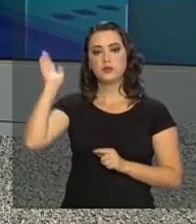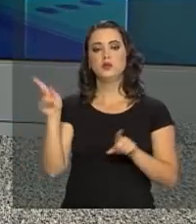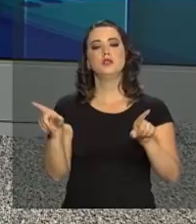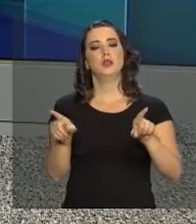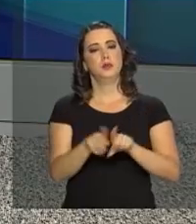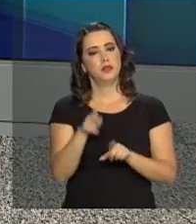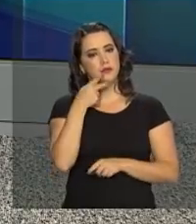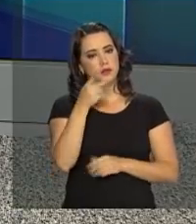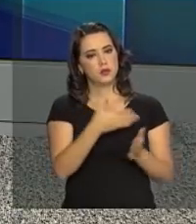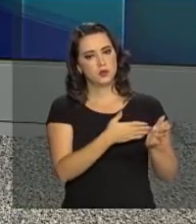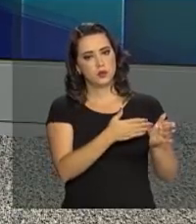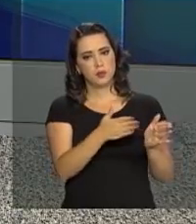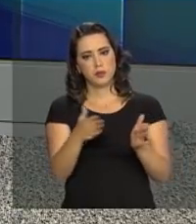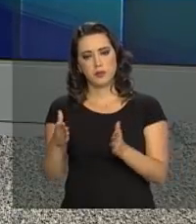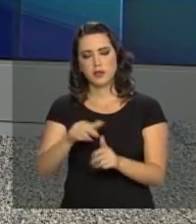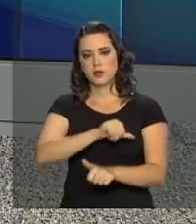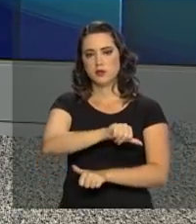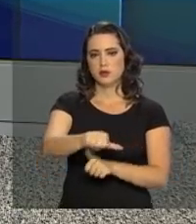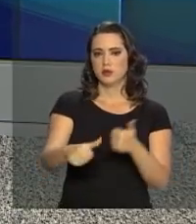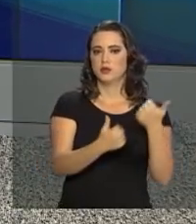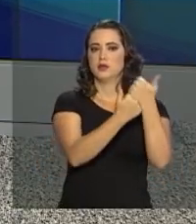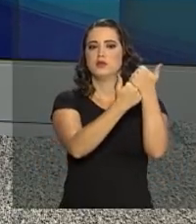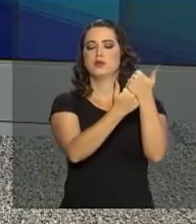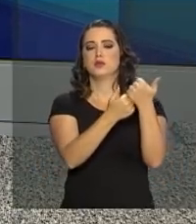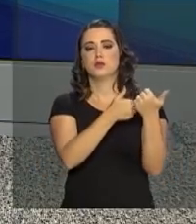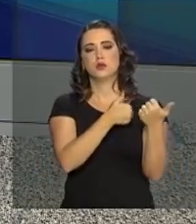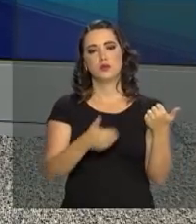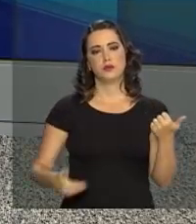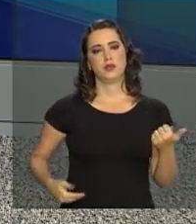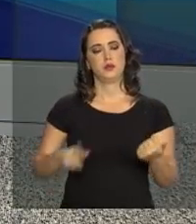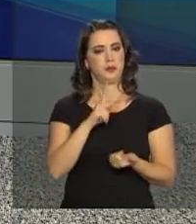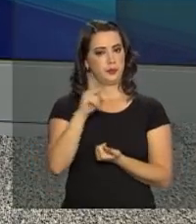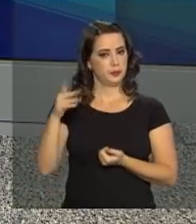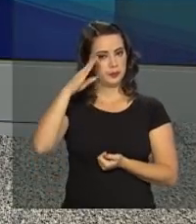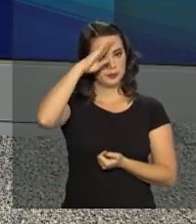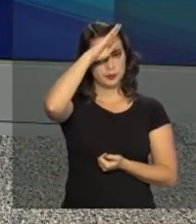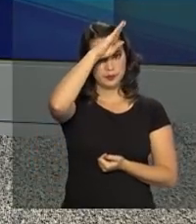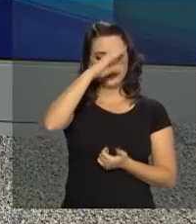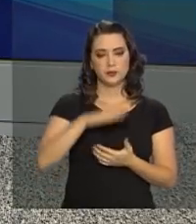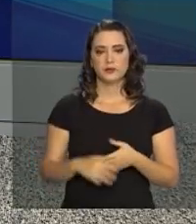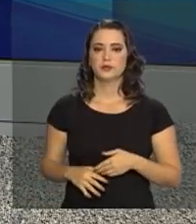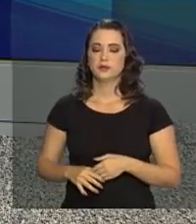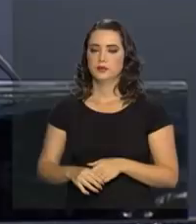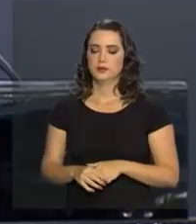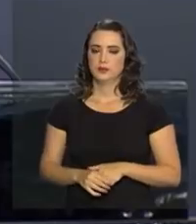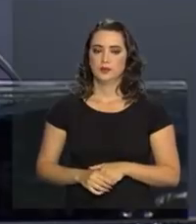também sobre o período de transição para o novo governo do presidente eleito, Jair Bolsonaro.